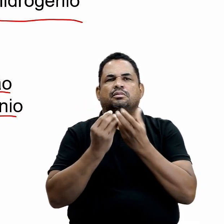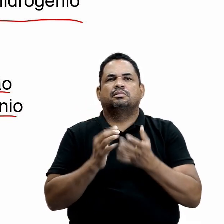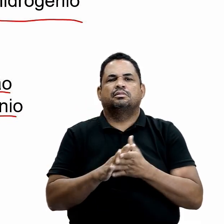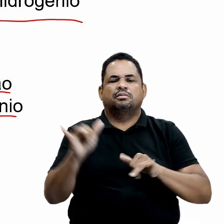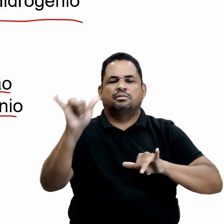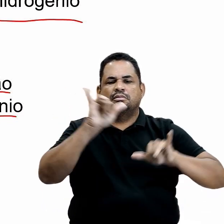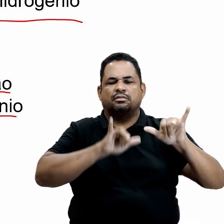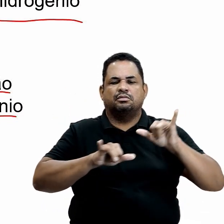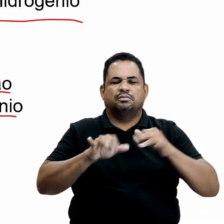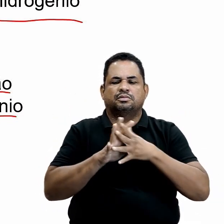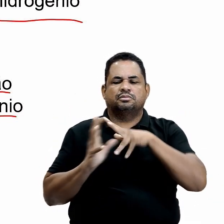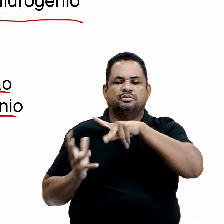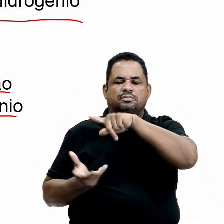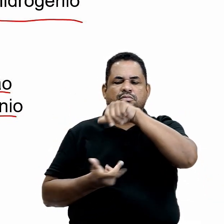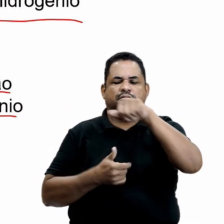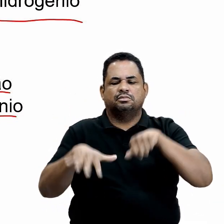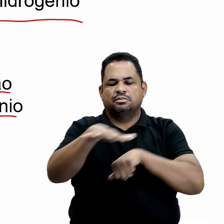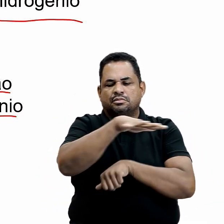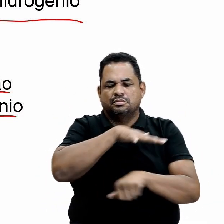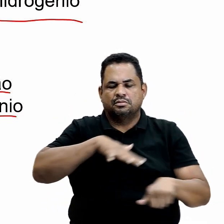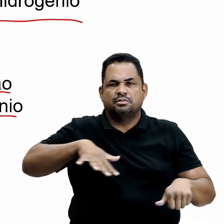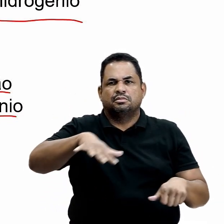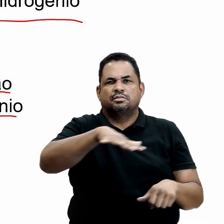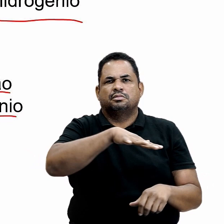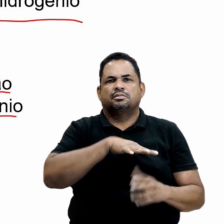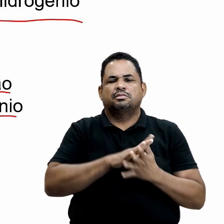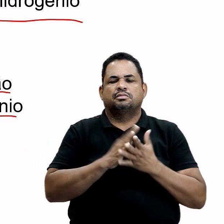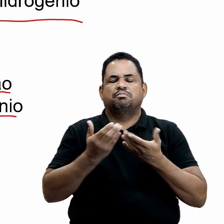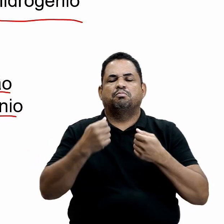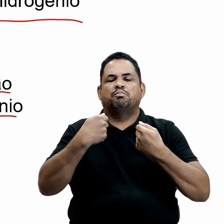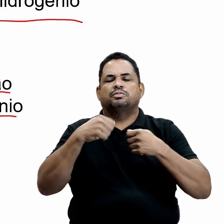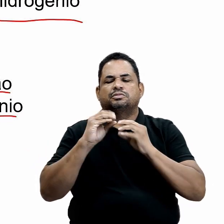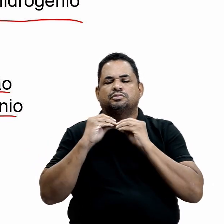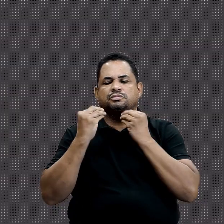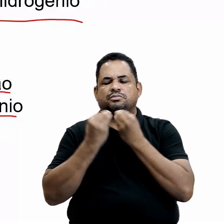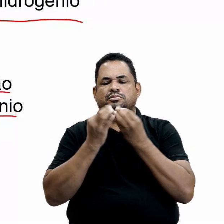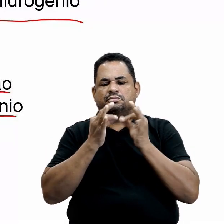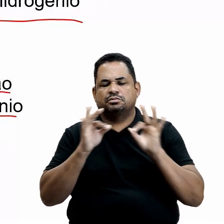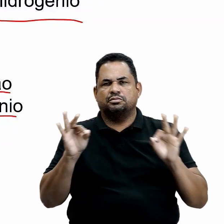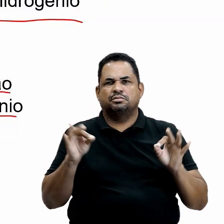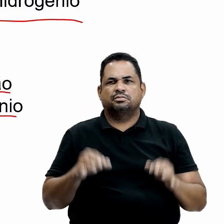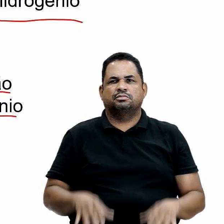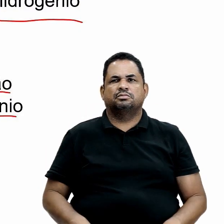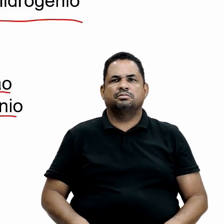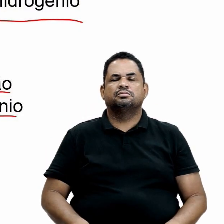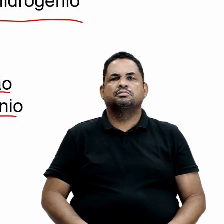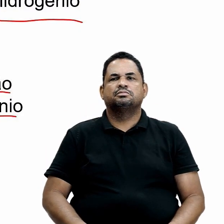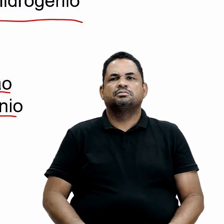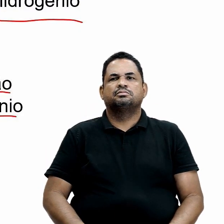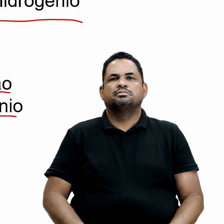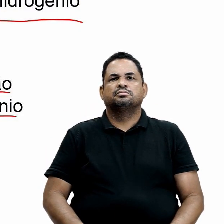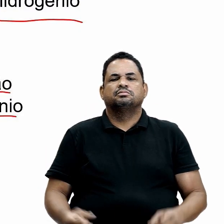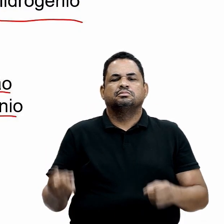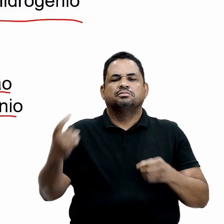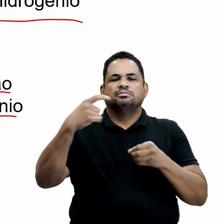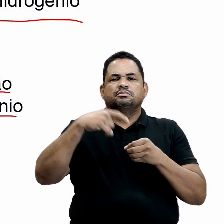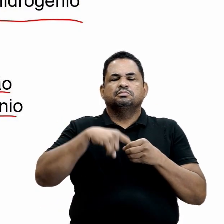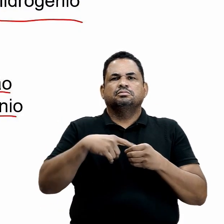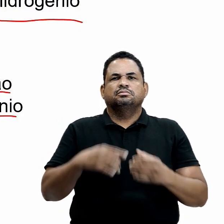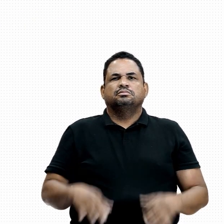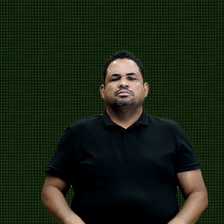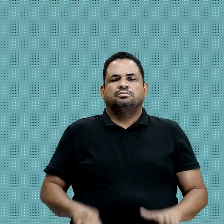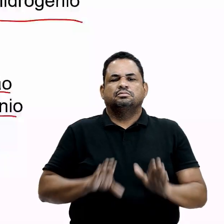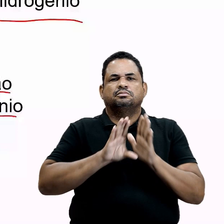universo, que tanto pode ser substâncias simples como substância composta. Voltando aqui no conceito